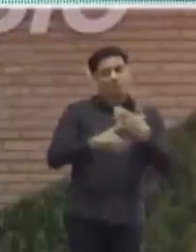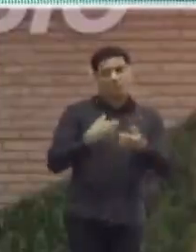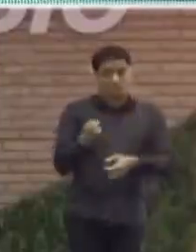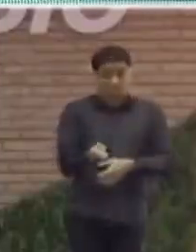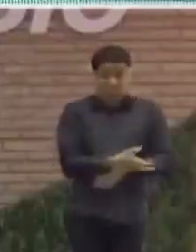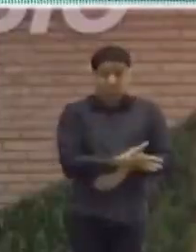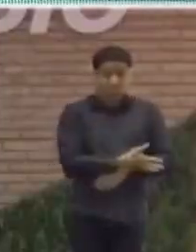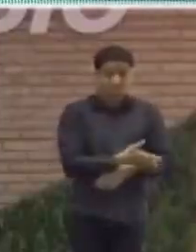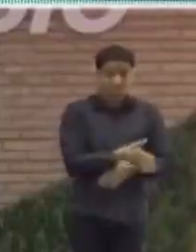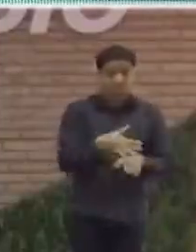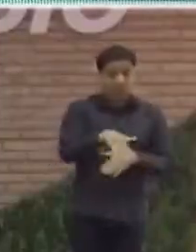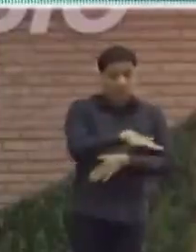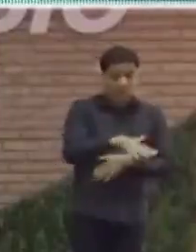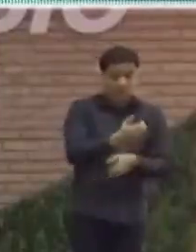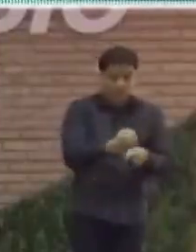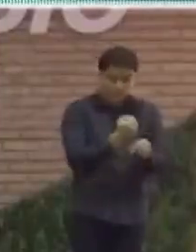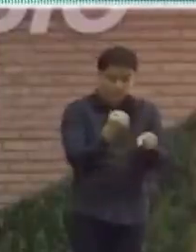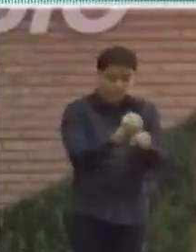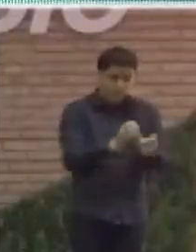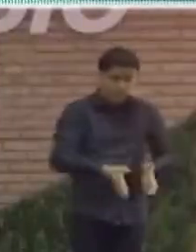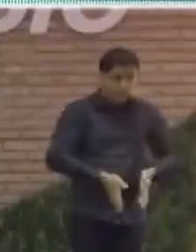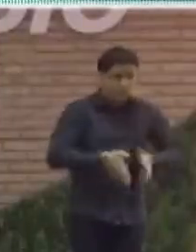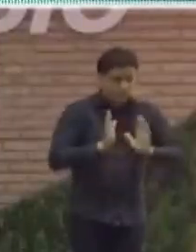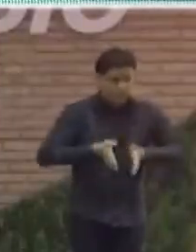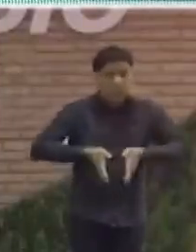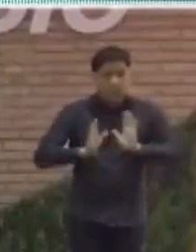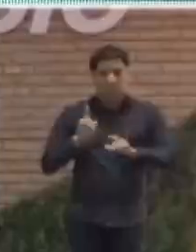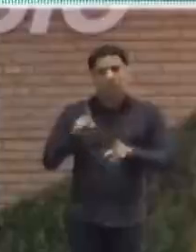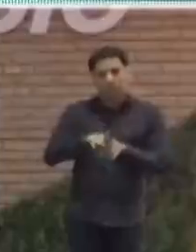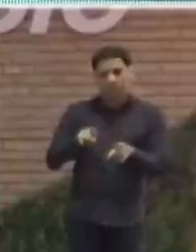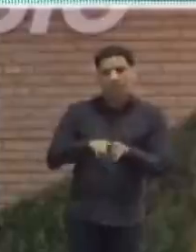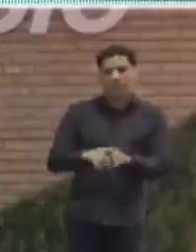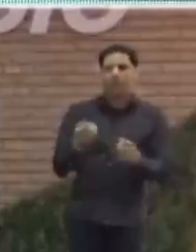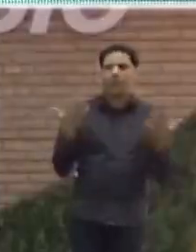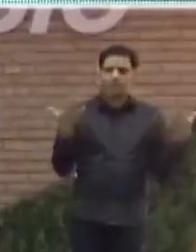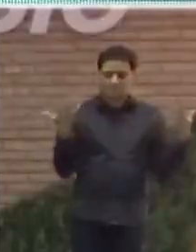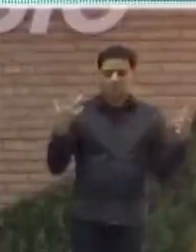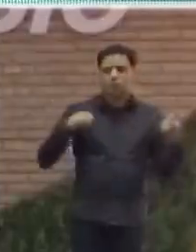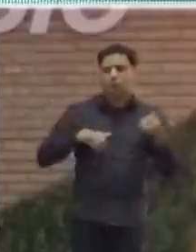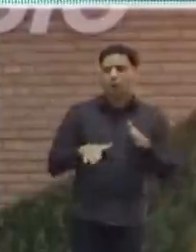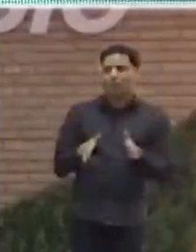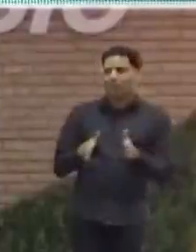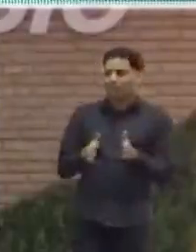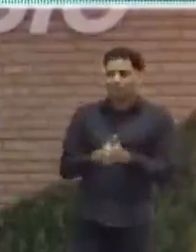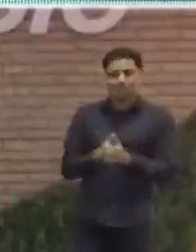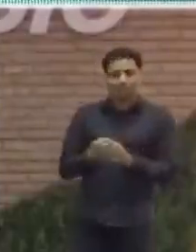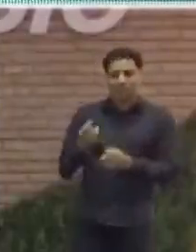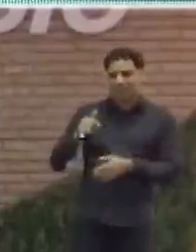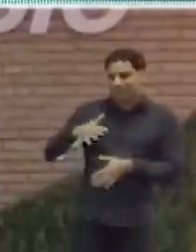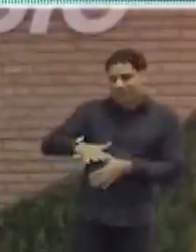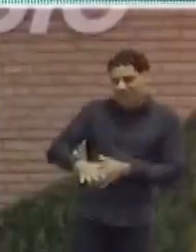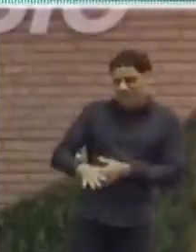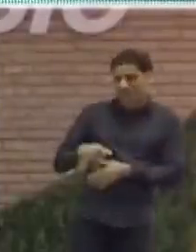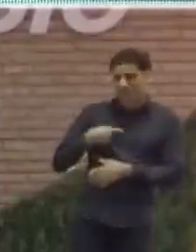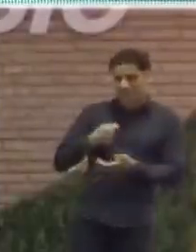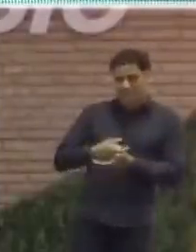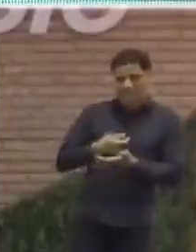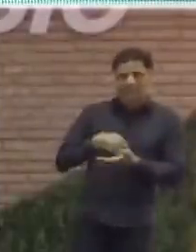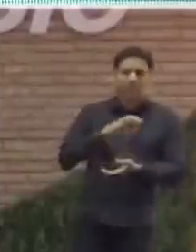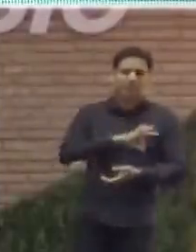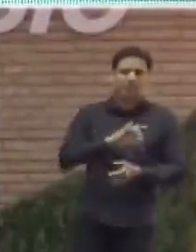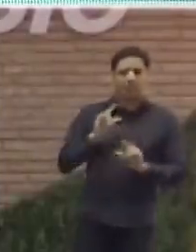construção. Uma outra barreira é a abundância de mão de obra barata. O Brasil sempre teve muita mão de